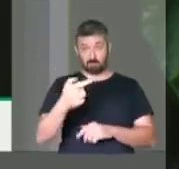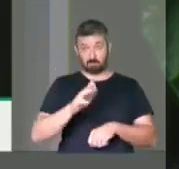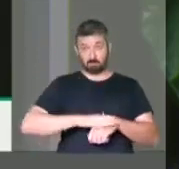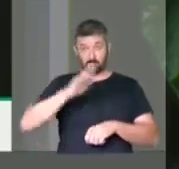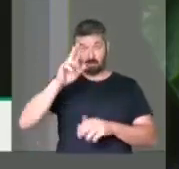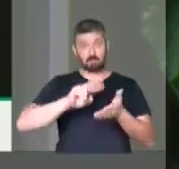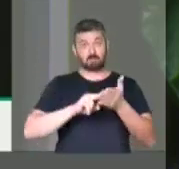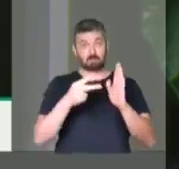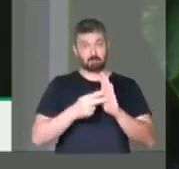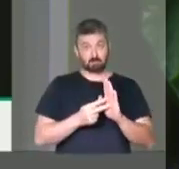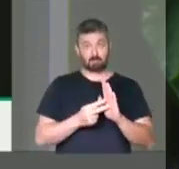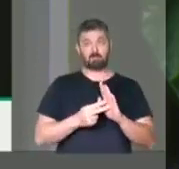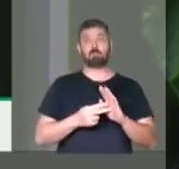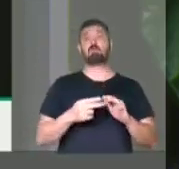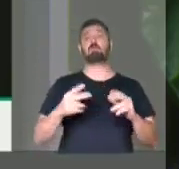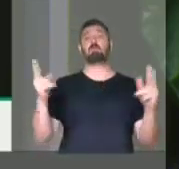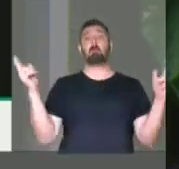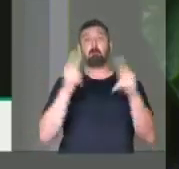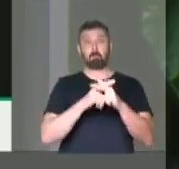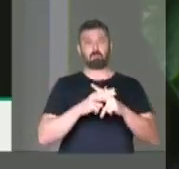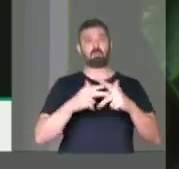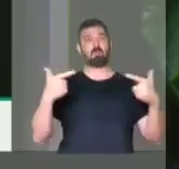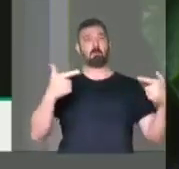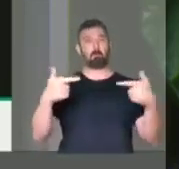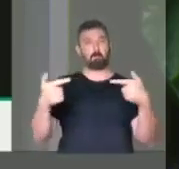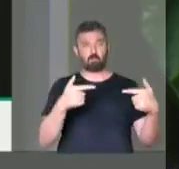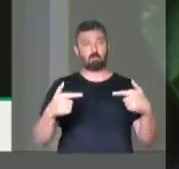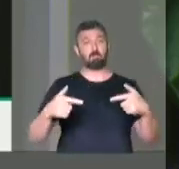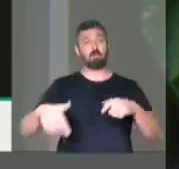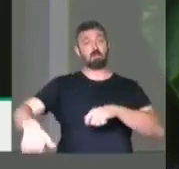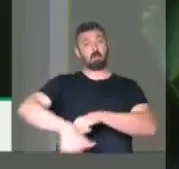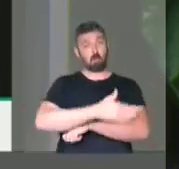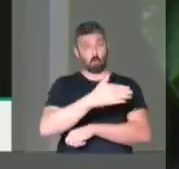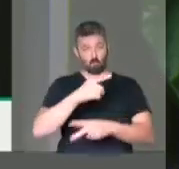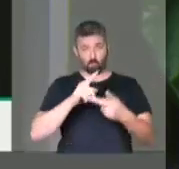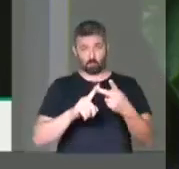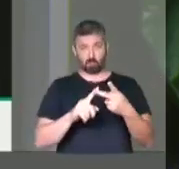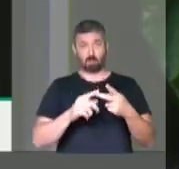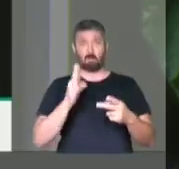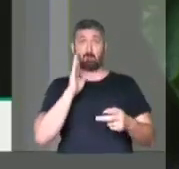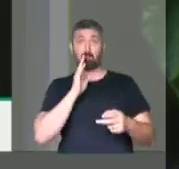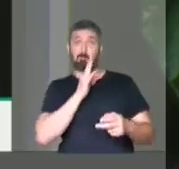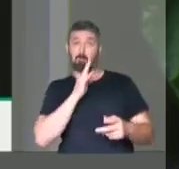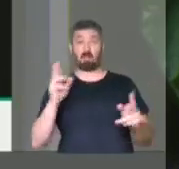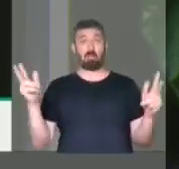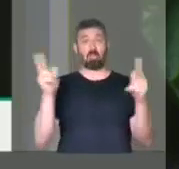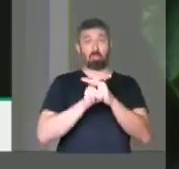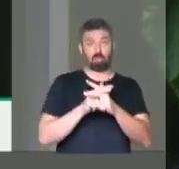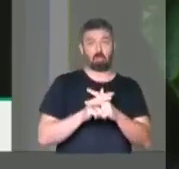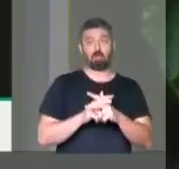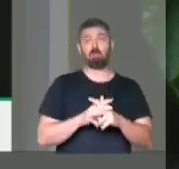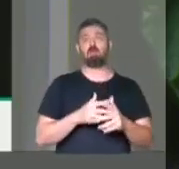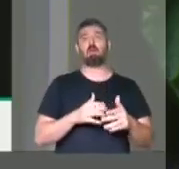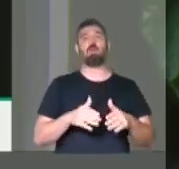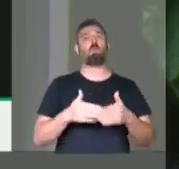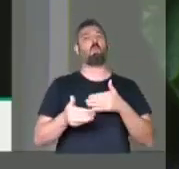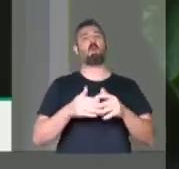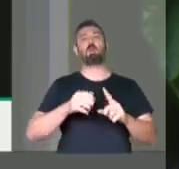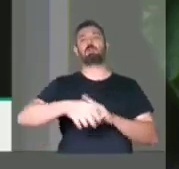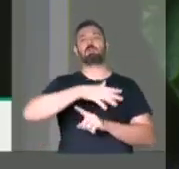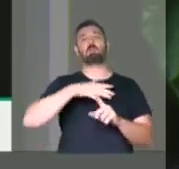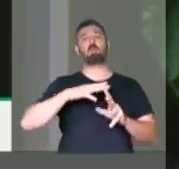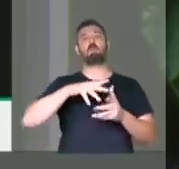fazer aumentar o número de conflito armado no trânsito, em briga de bar. Em qual sociedade do